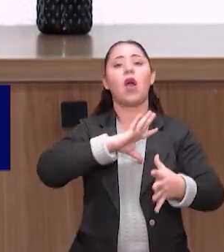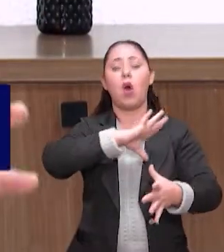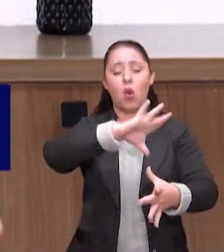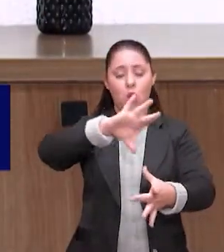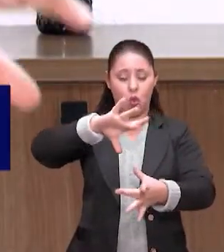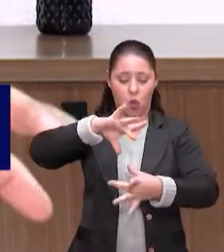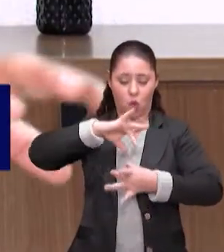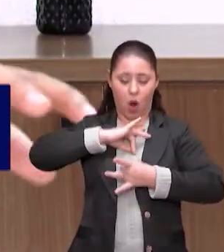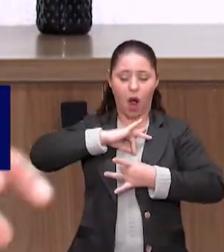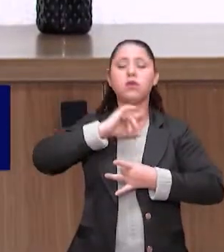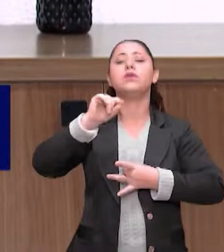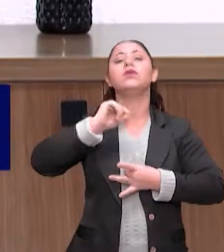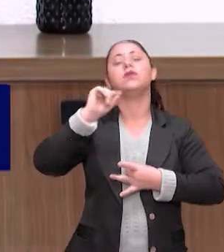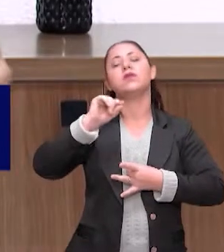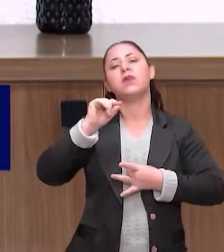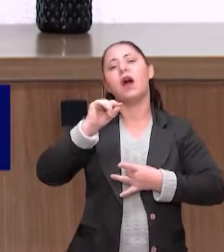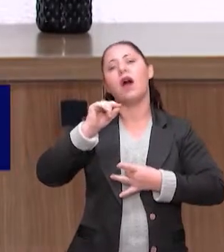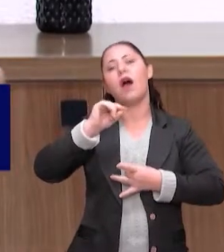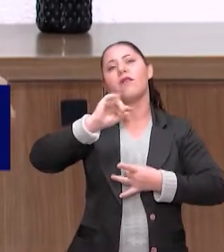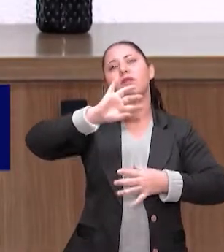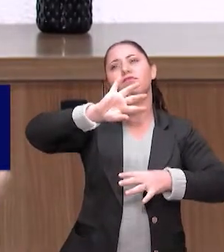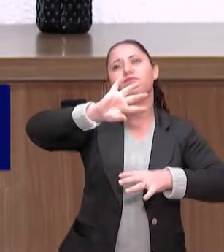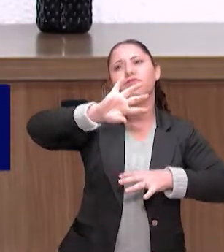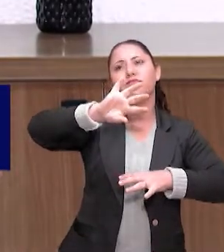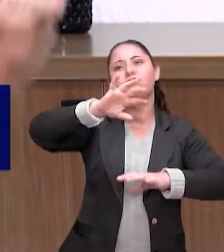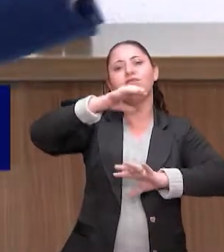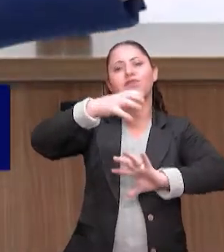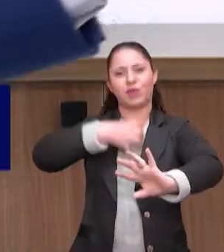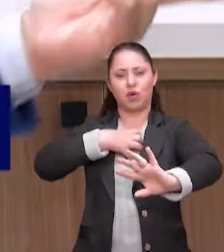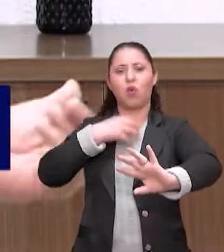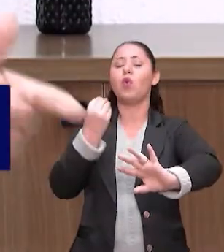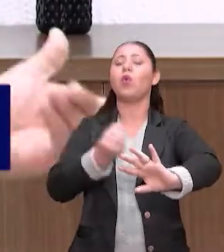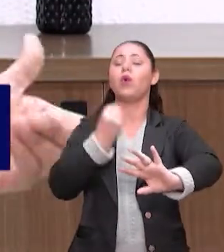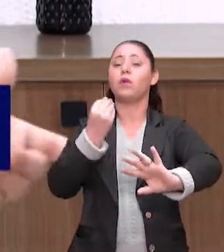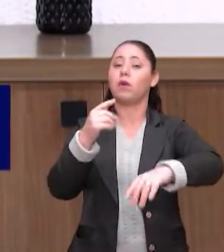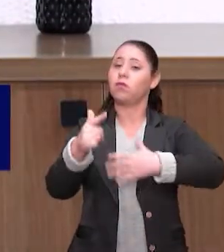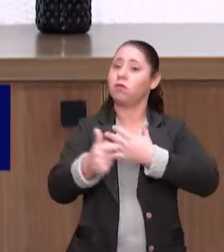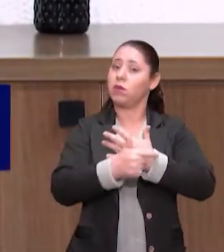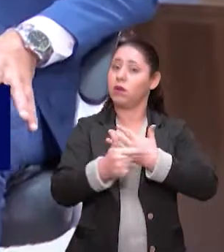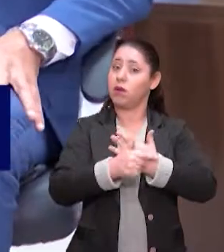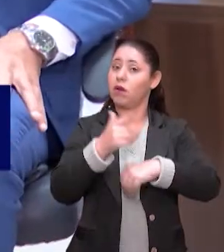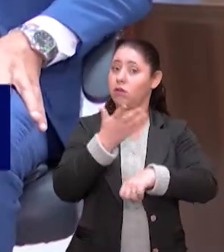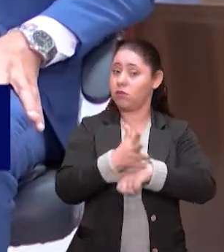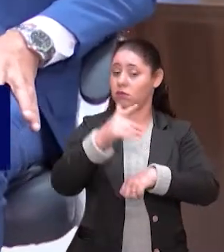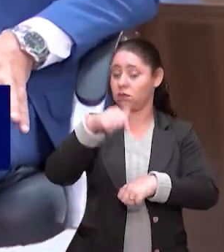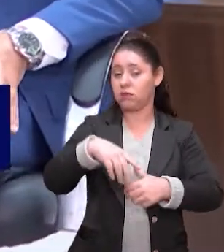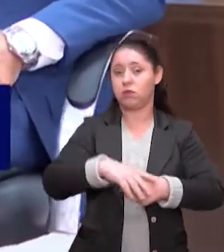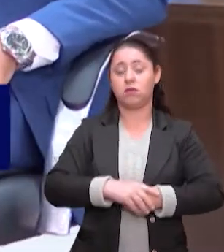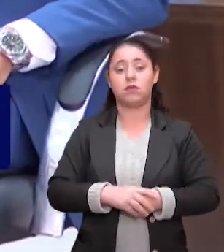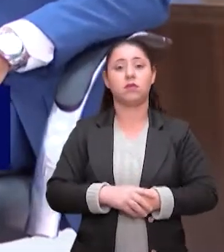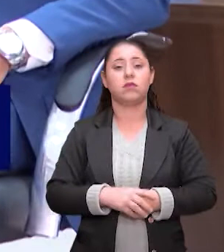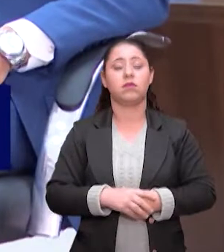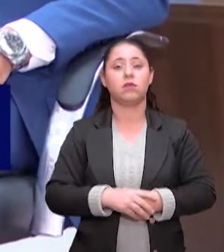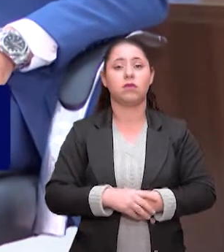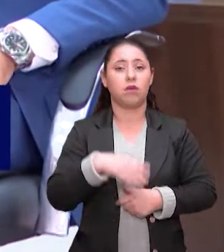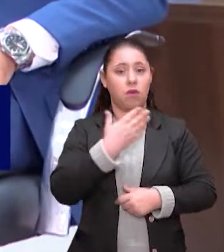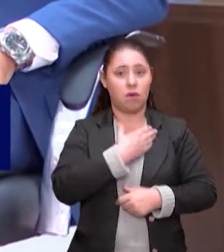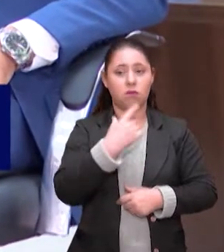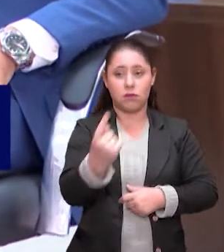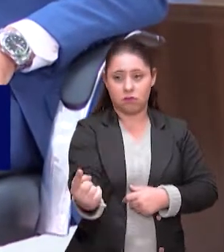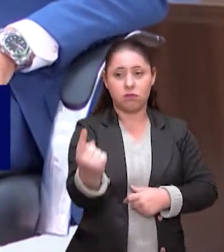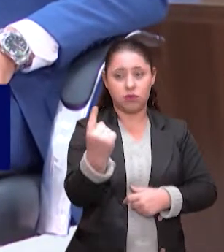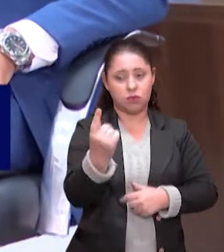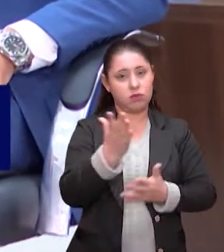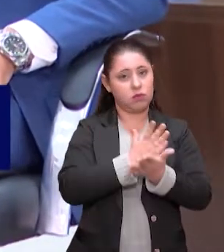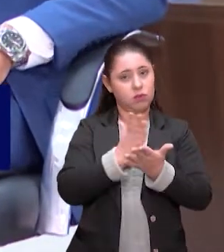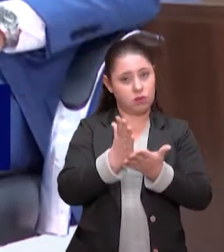exercício de se colocar no lugar do outro, que às vezes não tem essa visibilidade que você tem como advogado? Bito? Mas esse é o papel que eu devo exercer aqui.